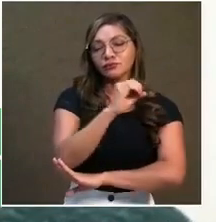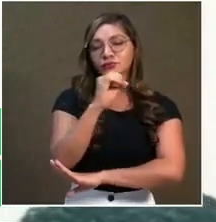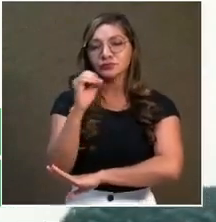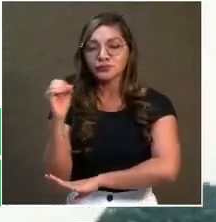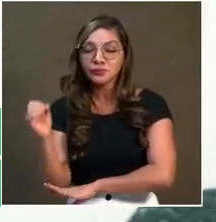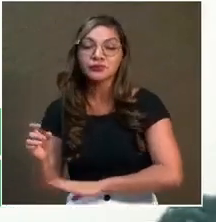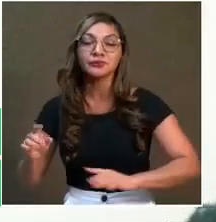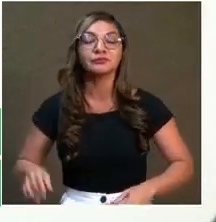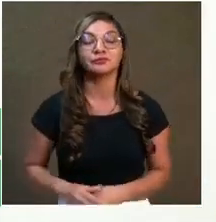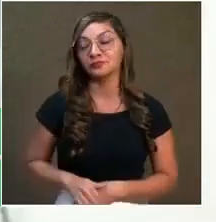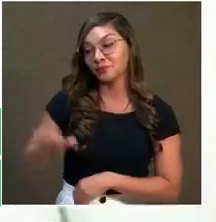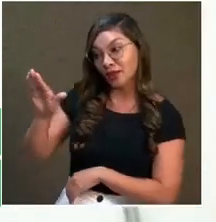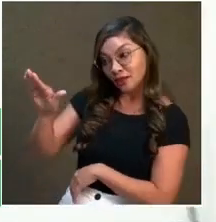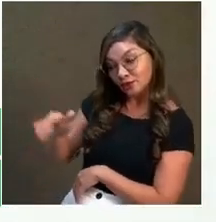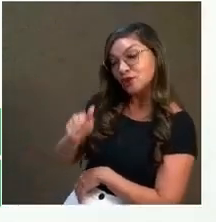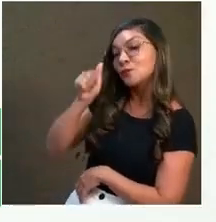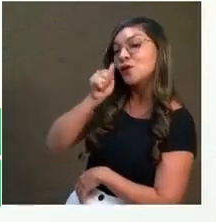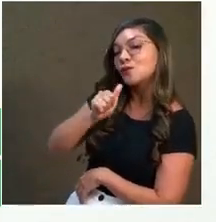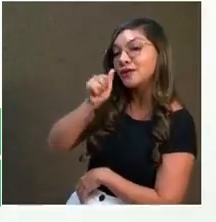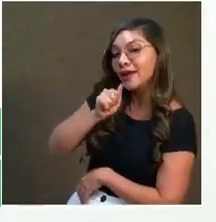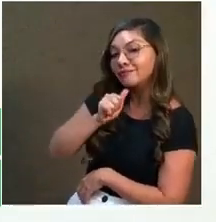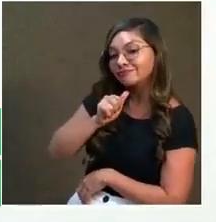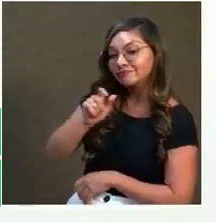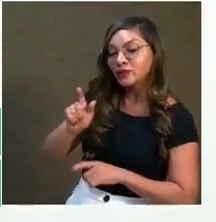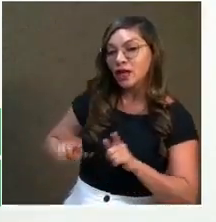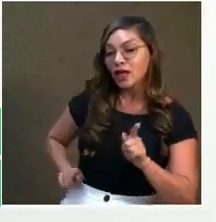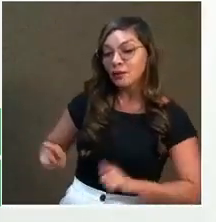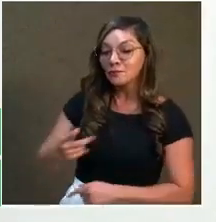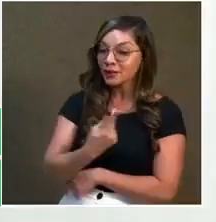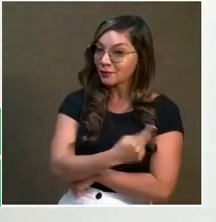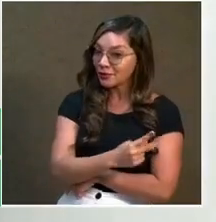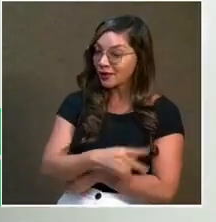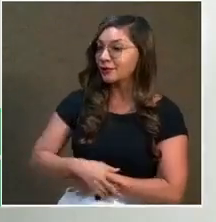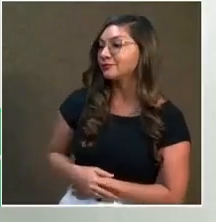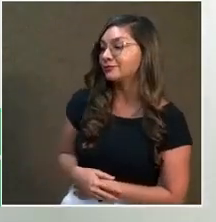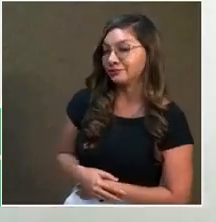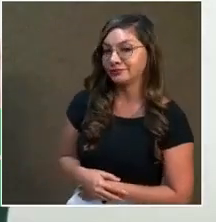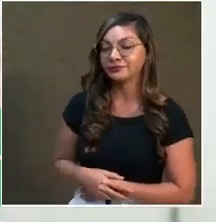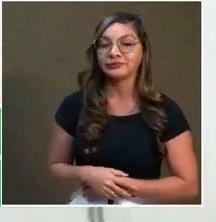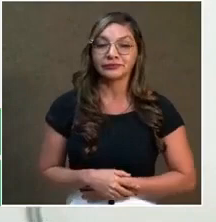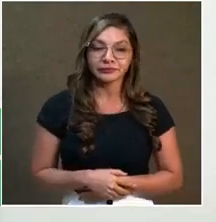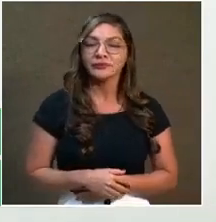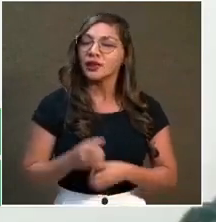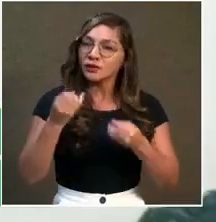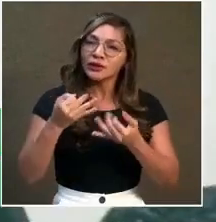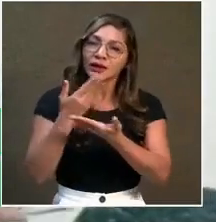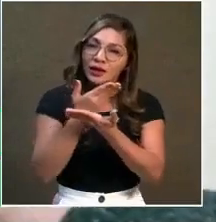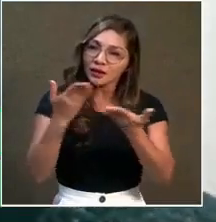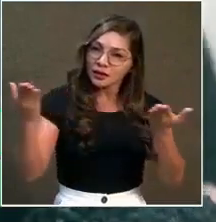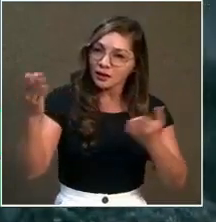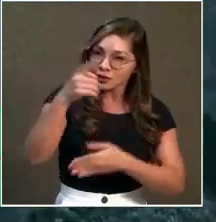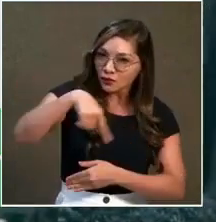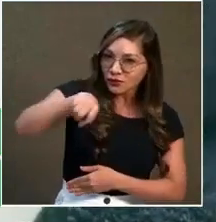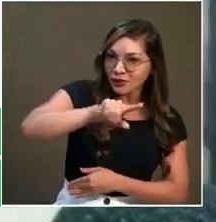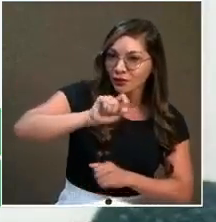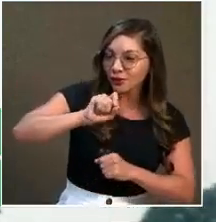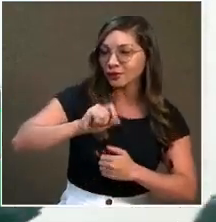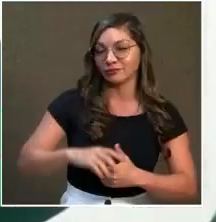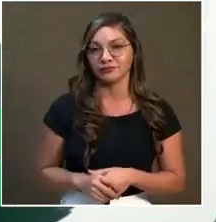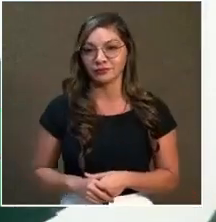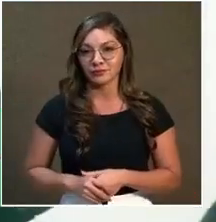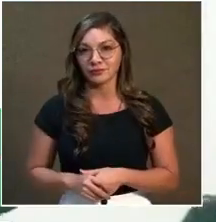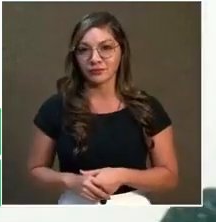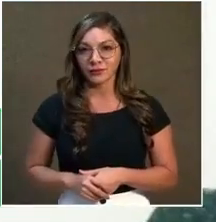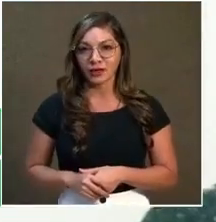e falou para a Graziella, a prima dela. Eu queria deixar muito claro, vossas excelências, que a defesa... É por isso que nós